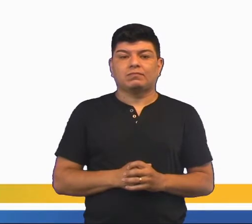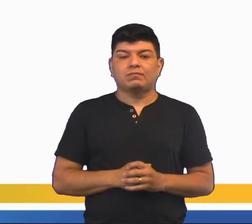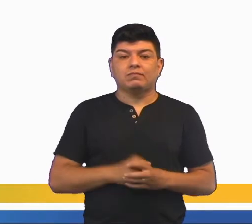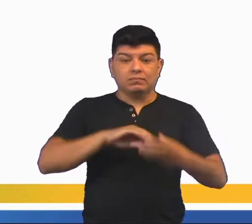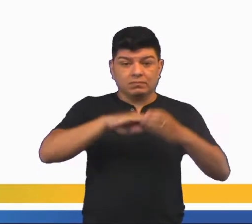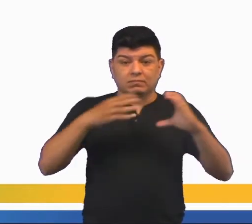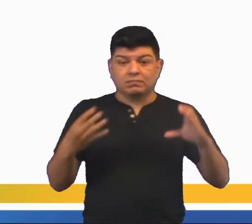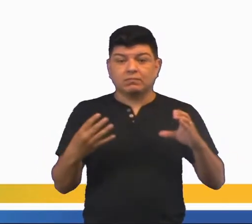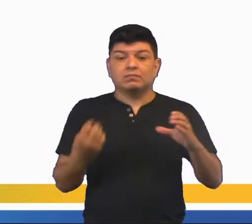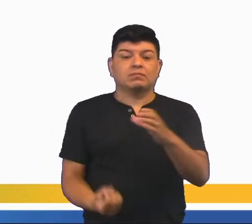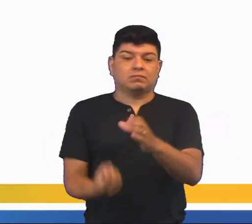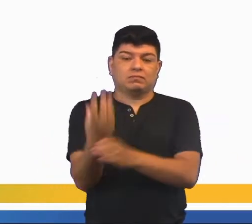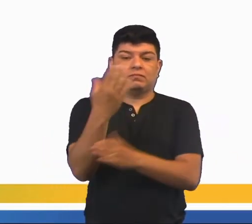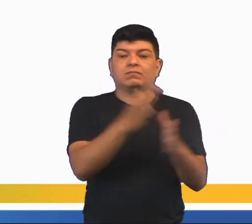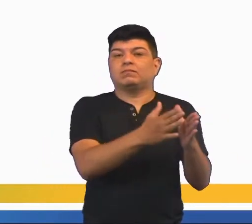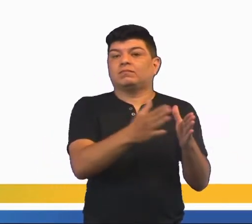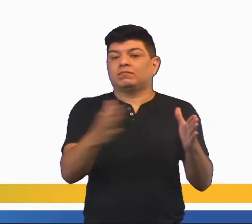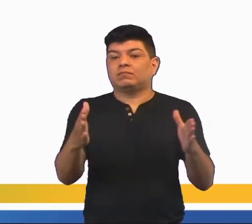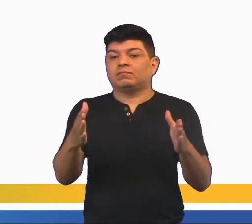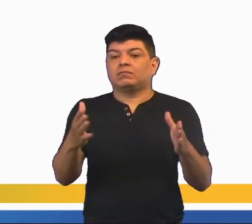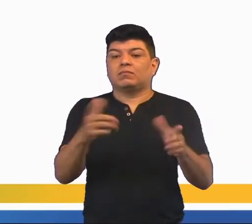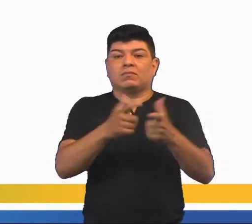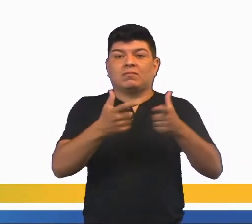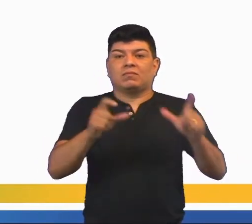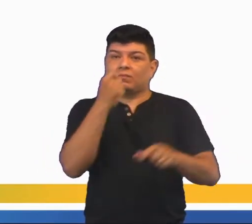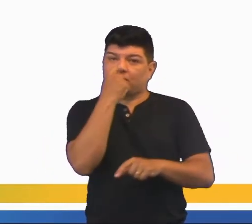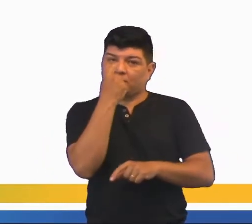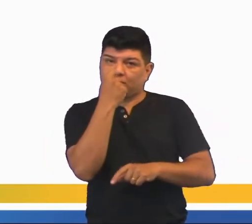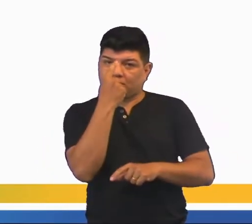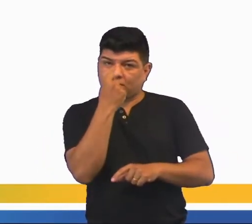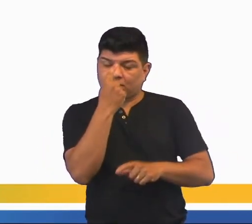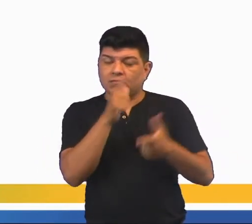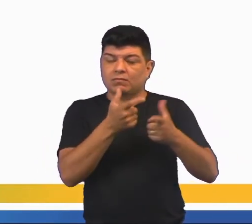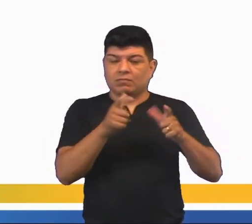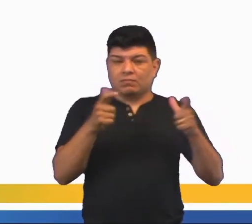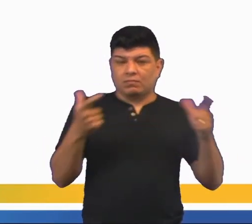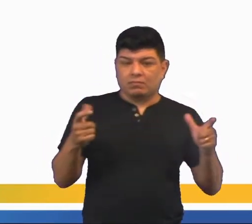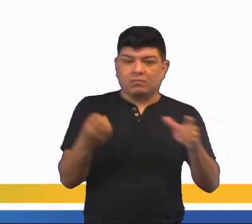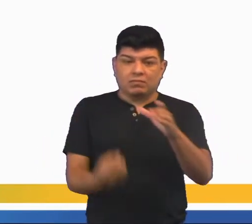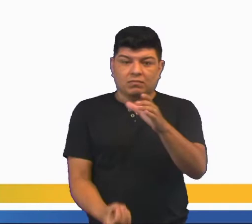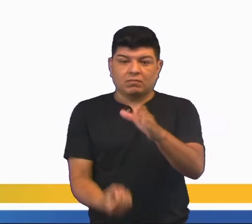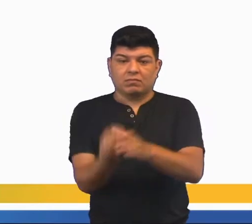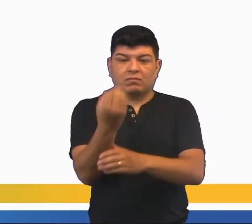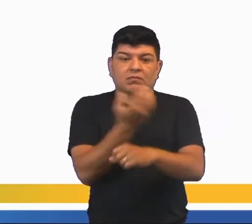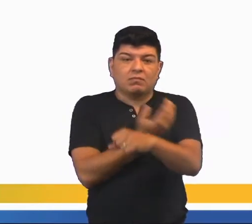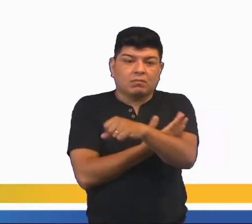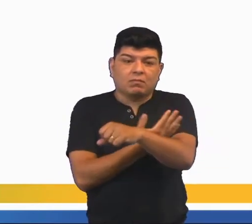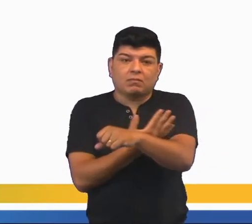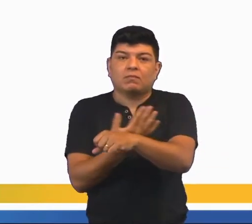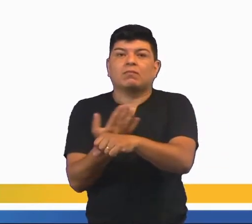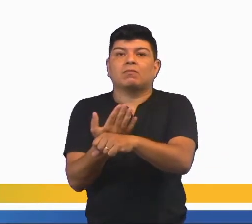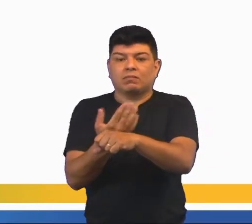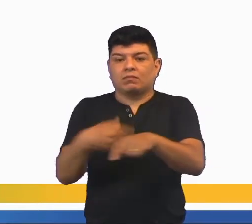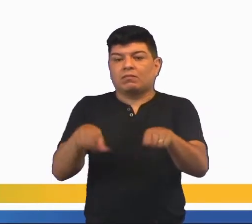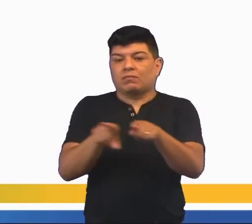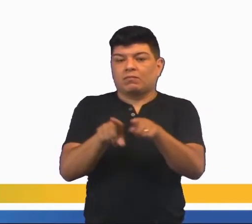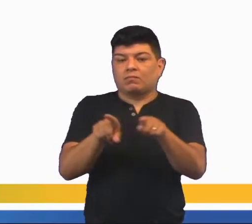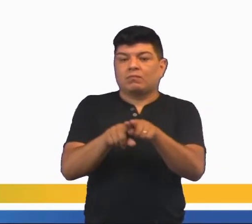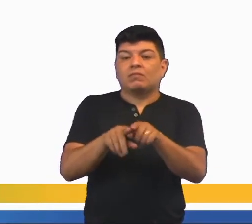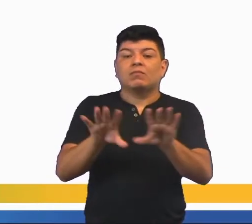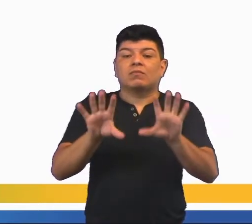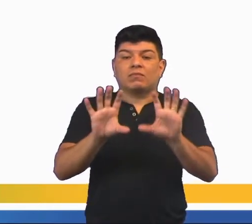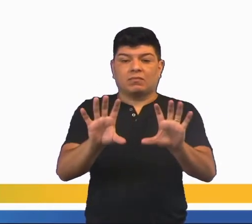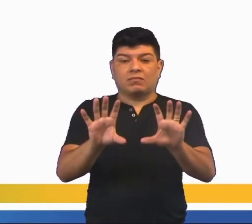As características que surgem nesse período são o aumento das mamas, o surgimento dos pelos pubianos